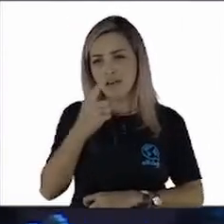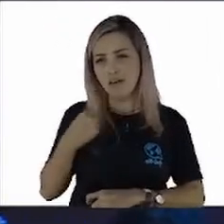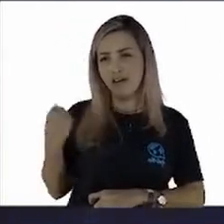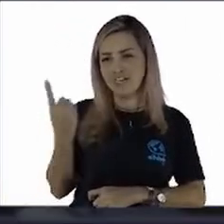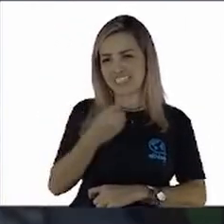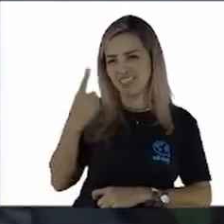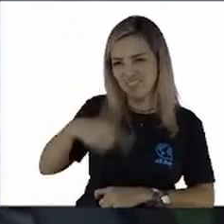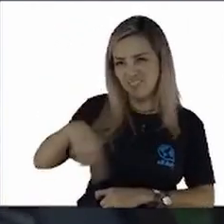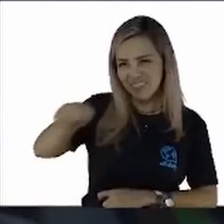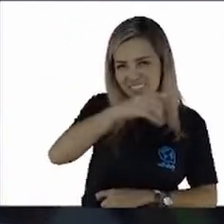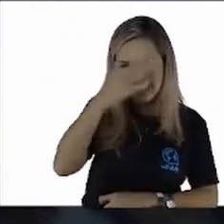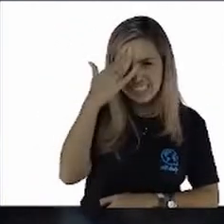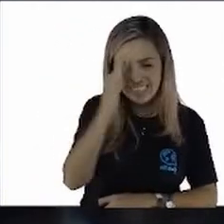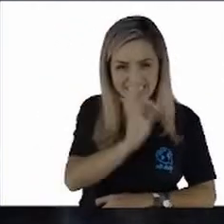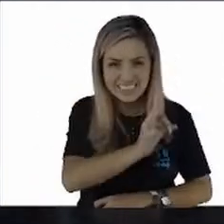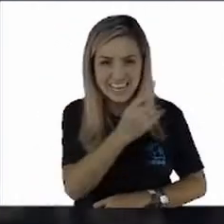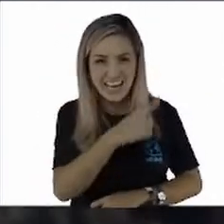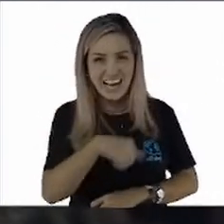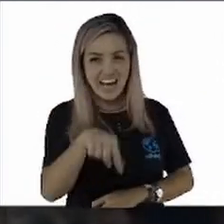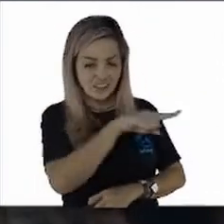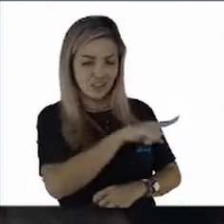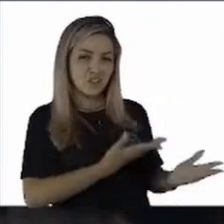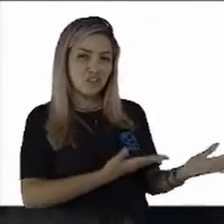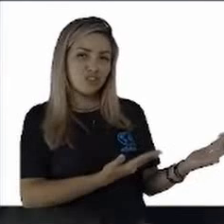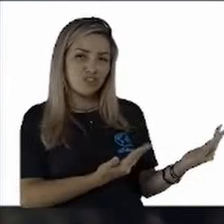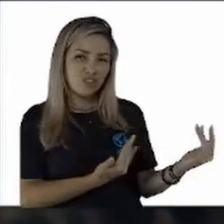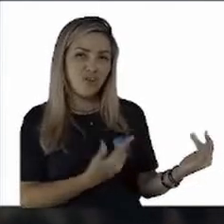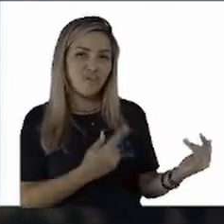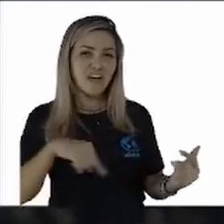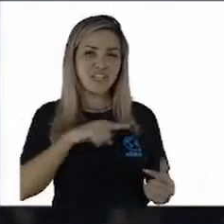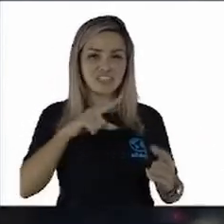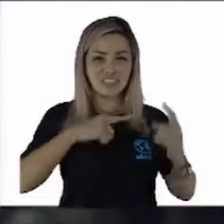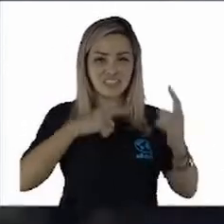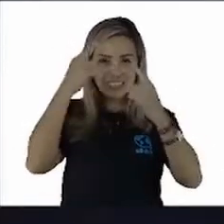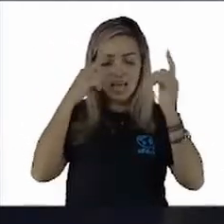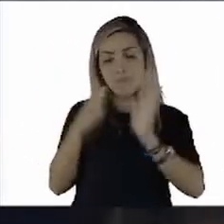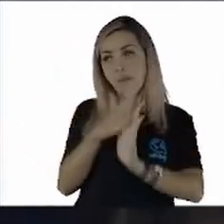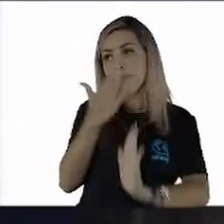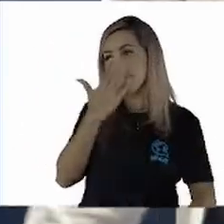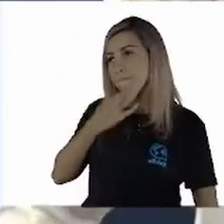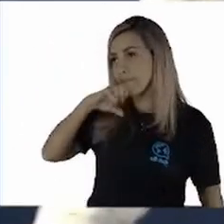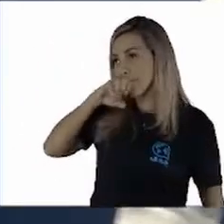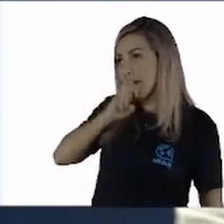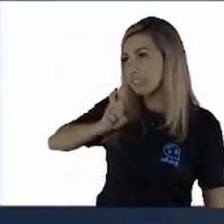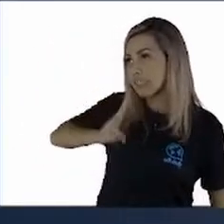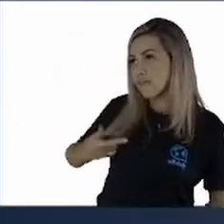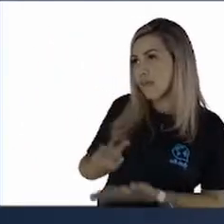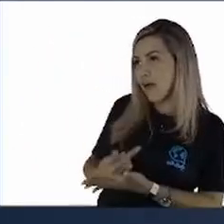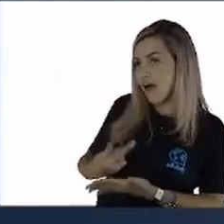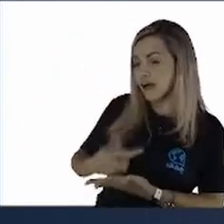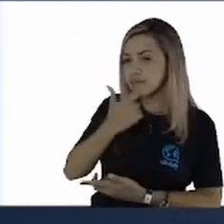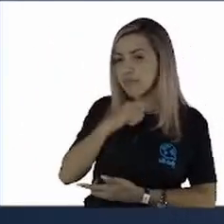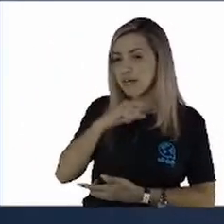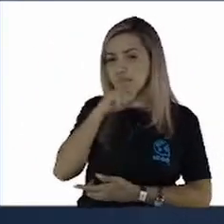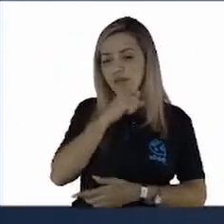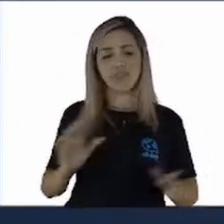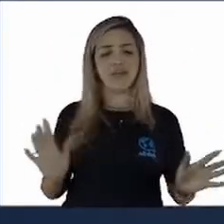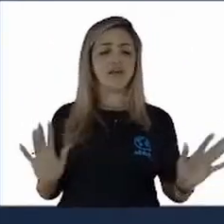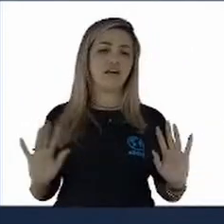gente, vocês me entendem, né, Vitor Hugo, a gente jovem, eu tinha muito essa ideia de que, ah, meu pai está sempre errado e minha mãe.